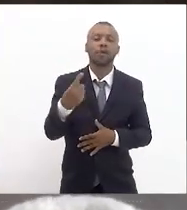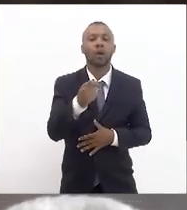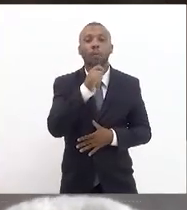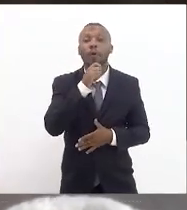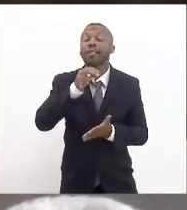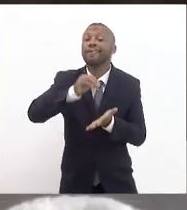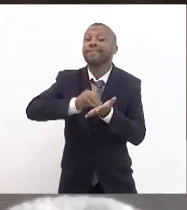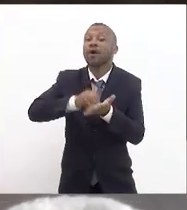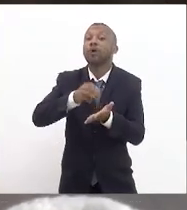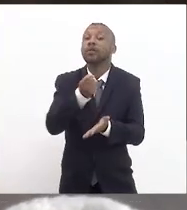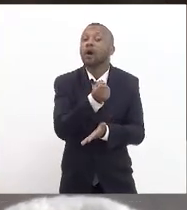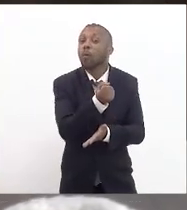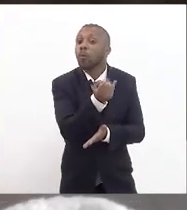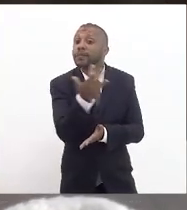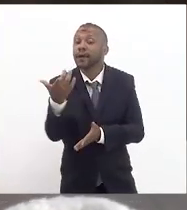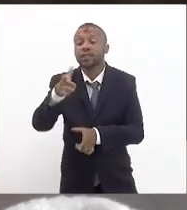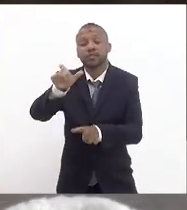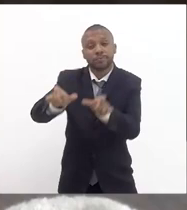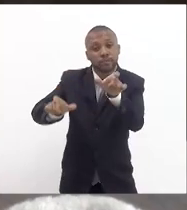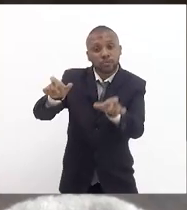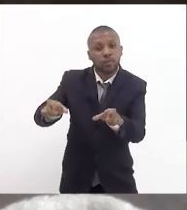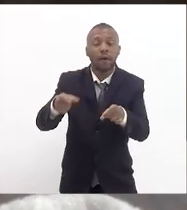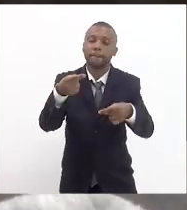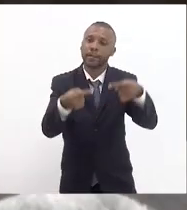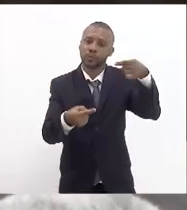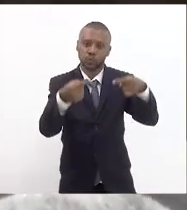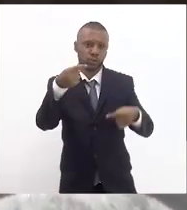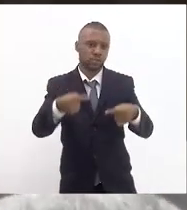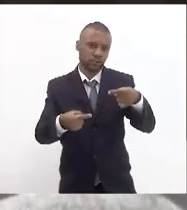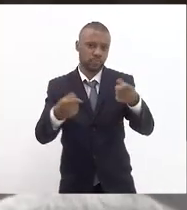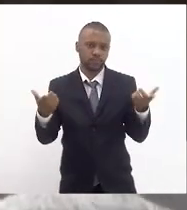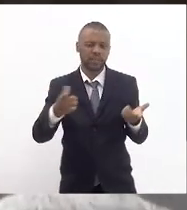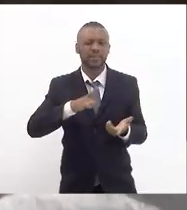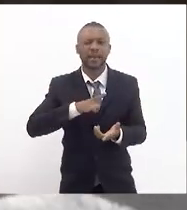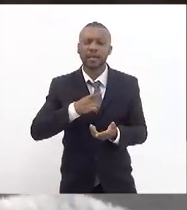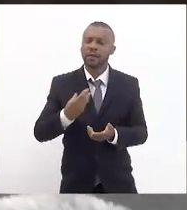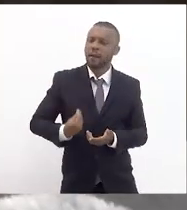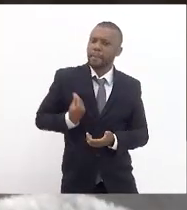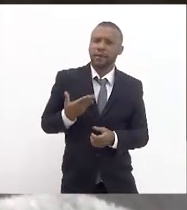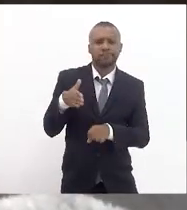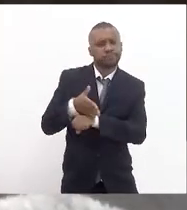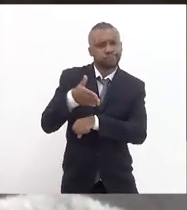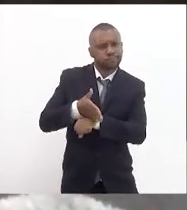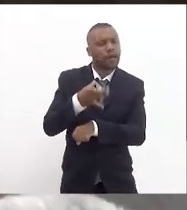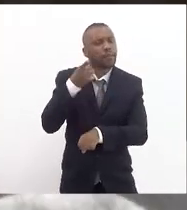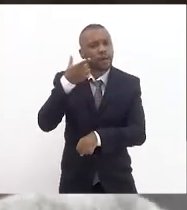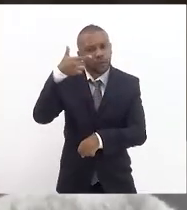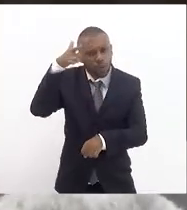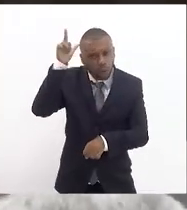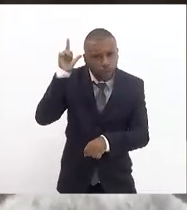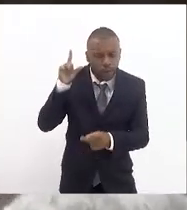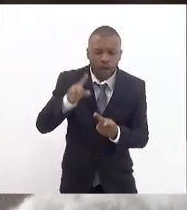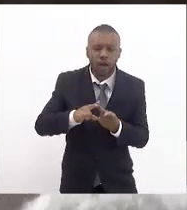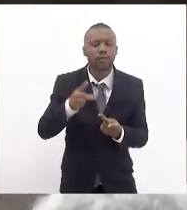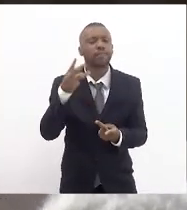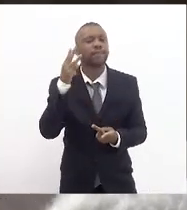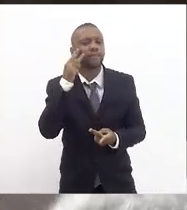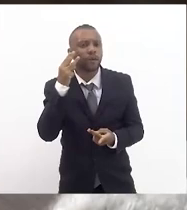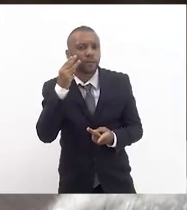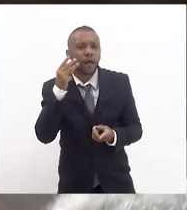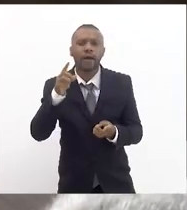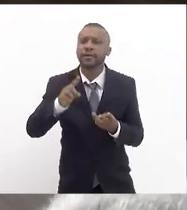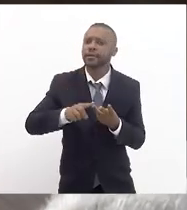para deliberar, salvo a presença muito, sempre muito presente, deputado Luiz Paulo, deputado Valdeque